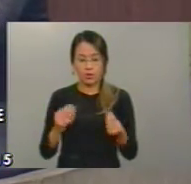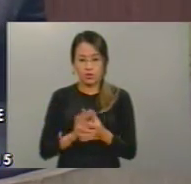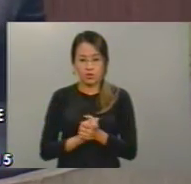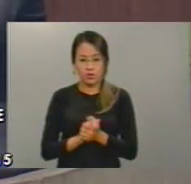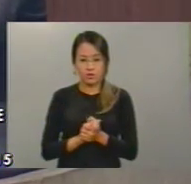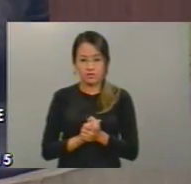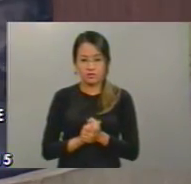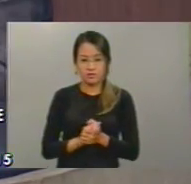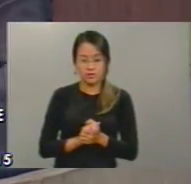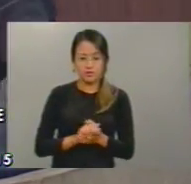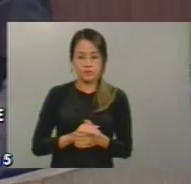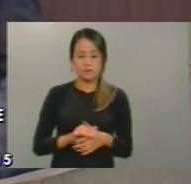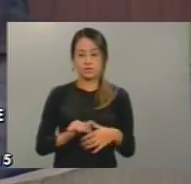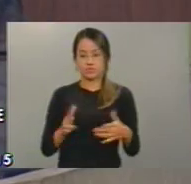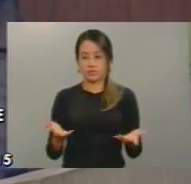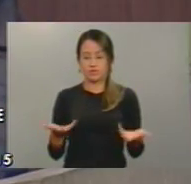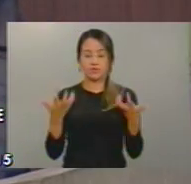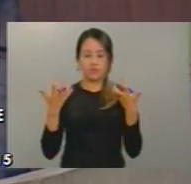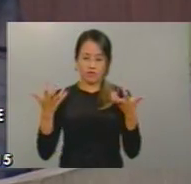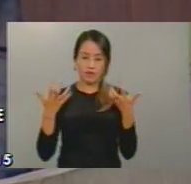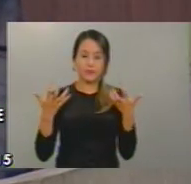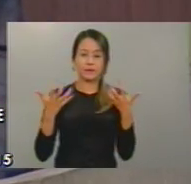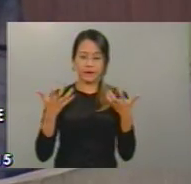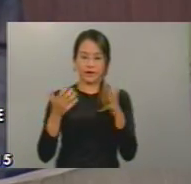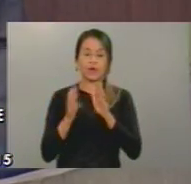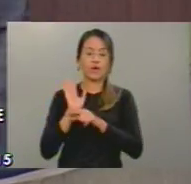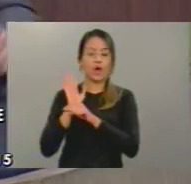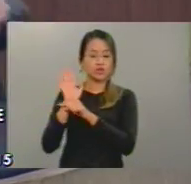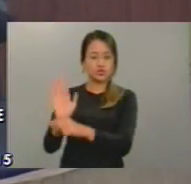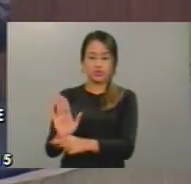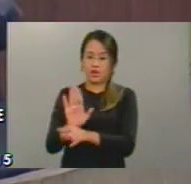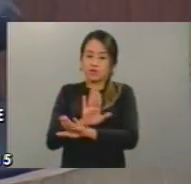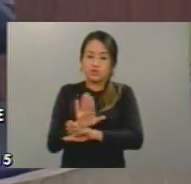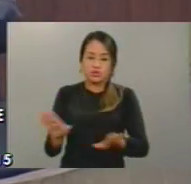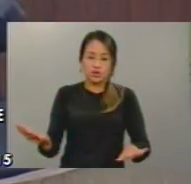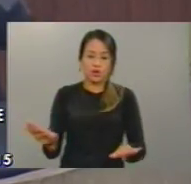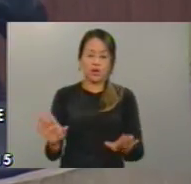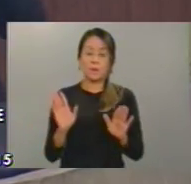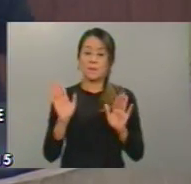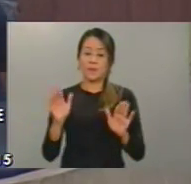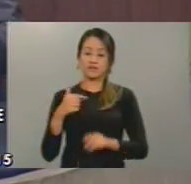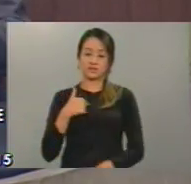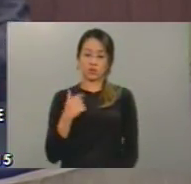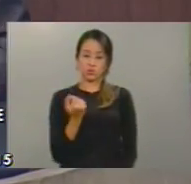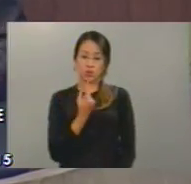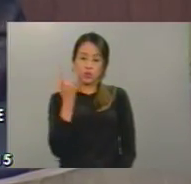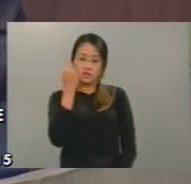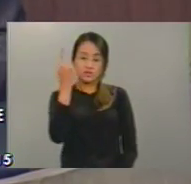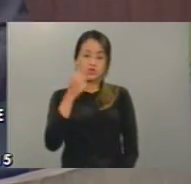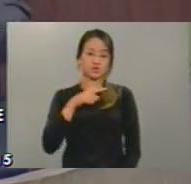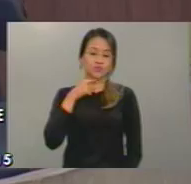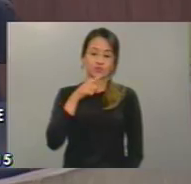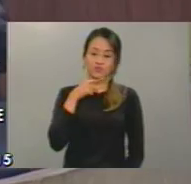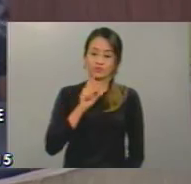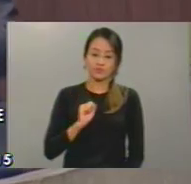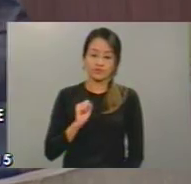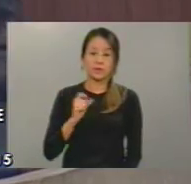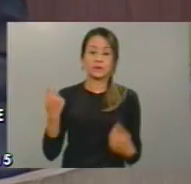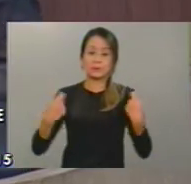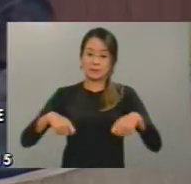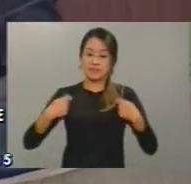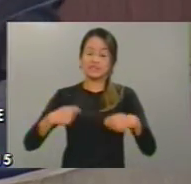Eu quero contribuir e colaborar com isso. Mas precisa-se de mais